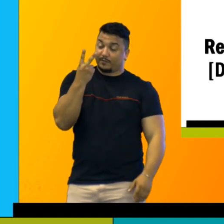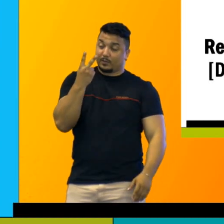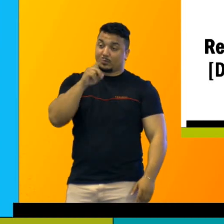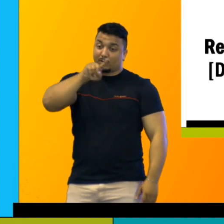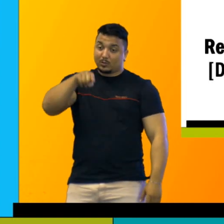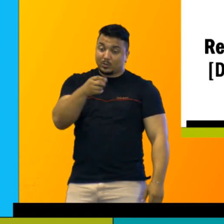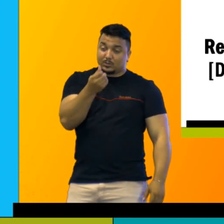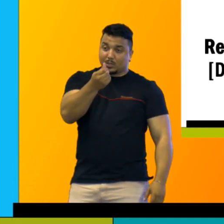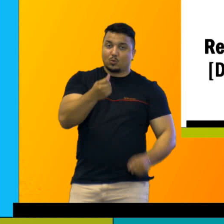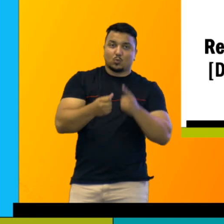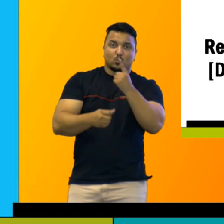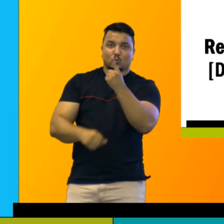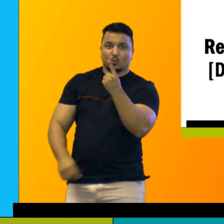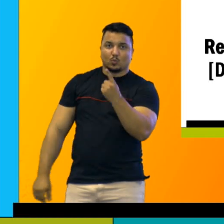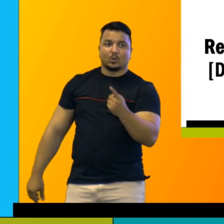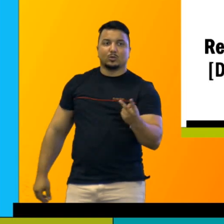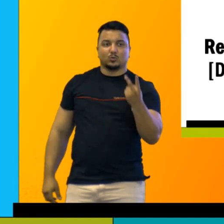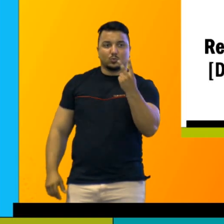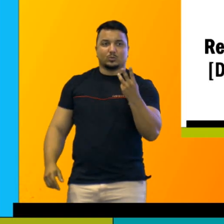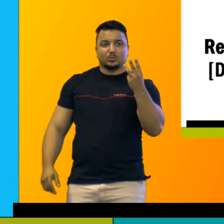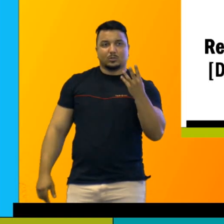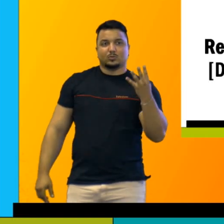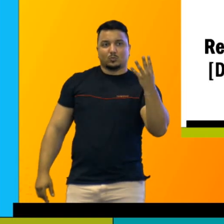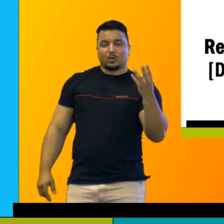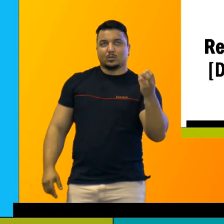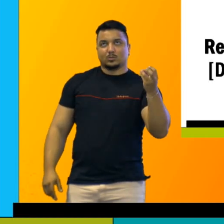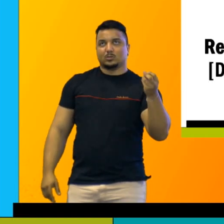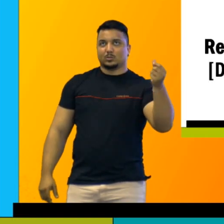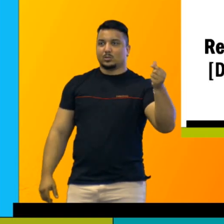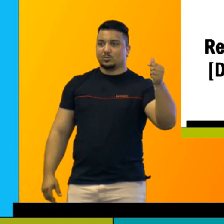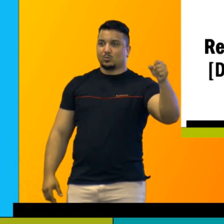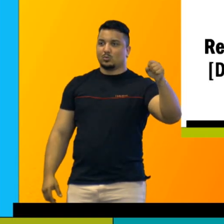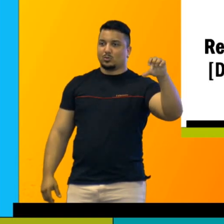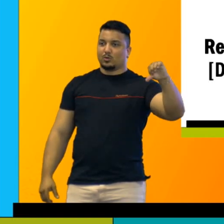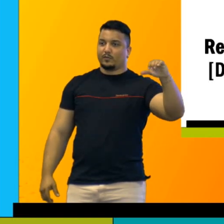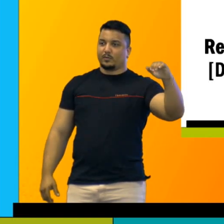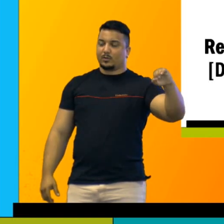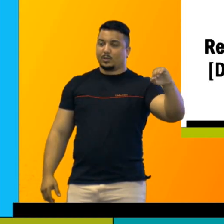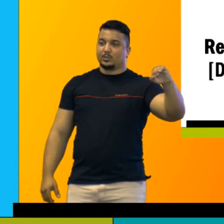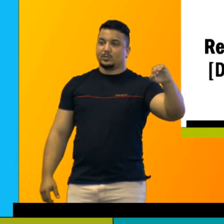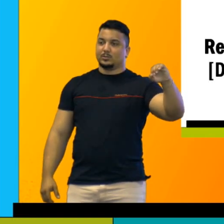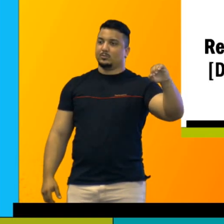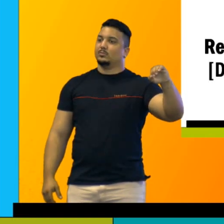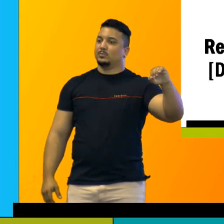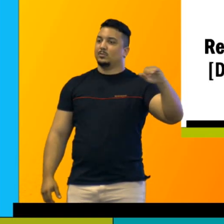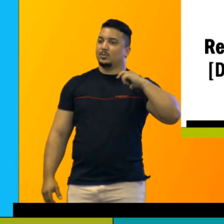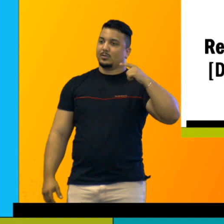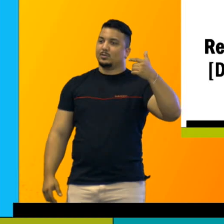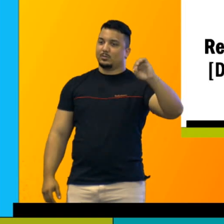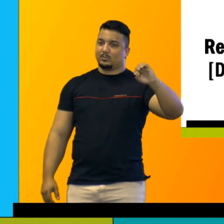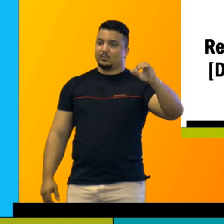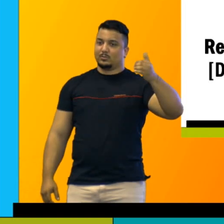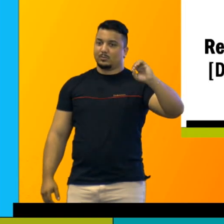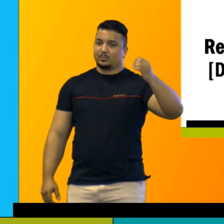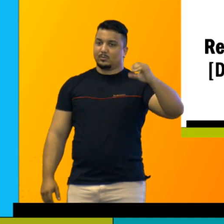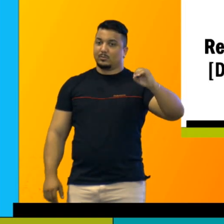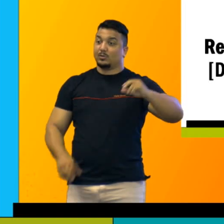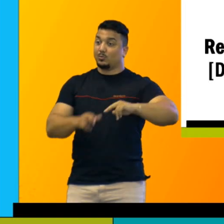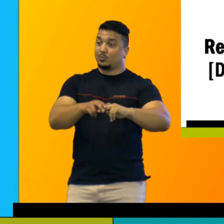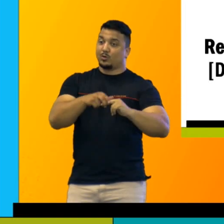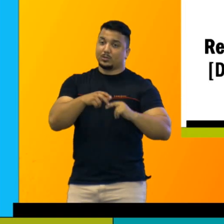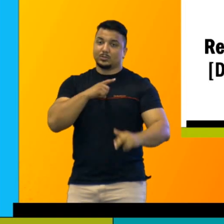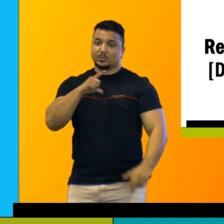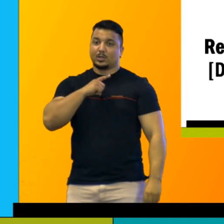tem 1, 2, 3, 4, 5, 6, 7, 8, 9, 10 casas. Então, em